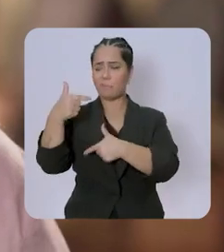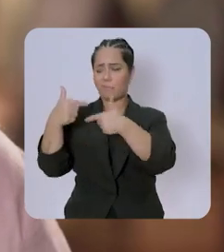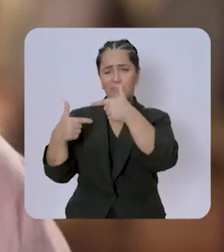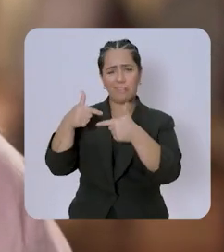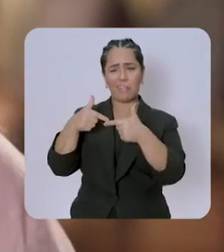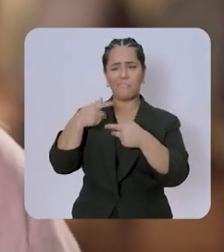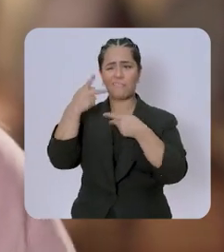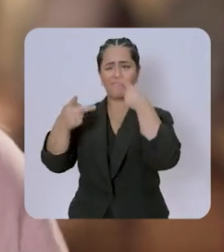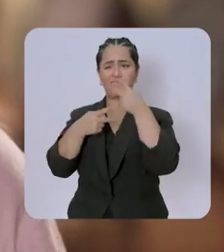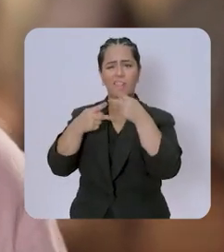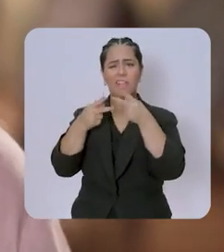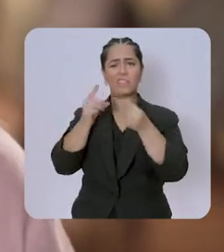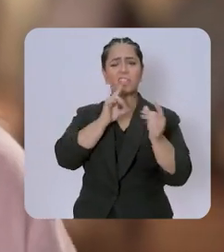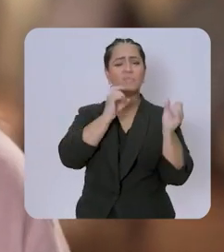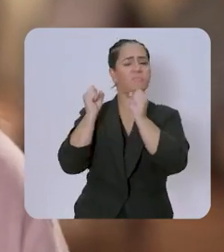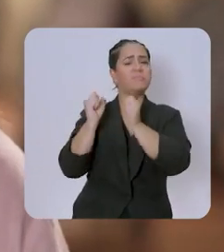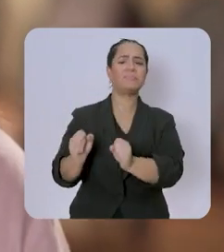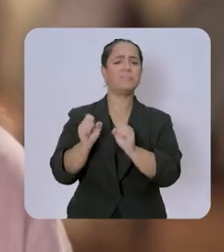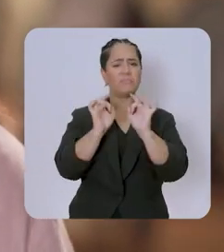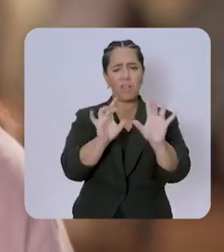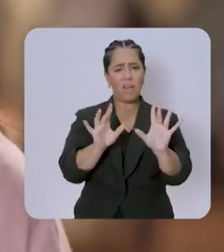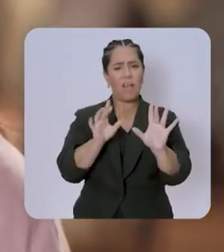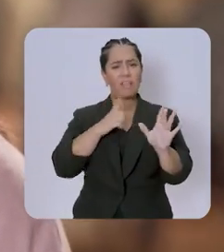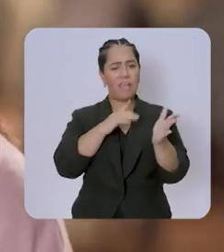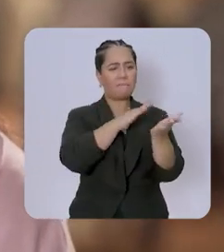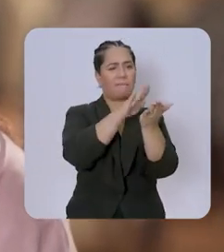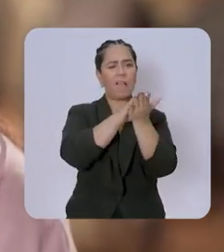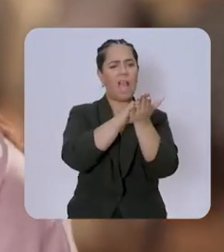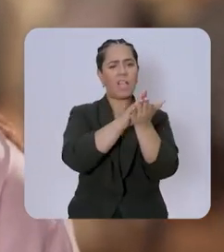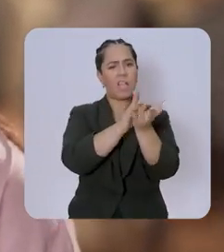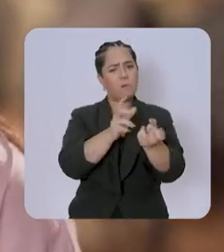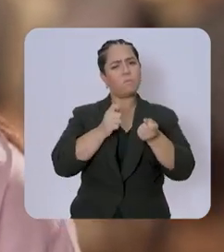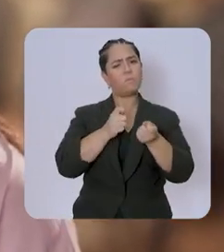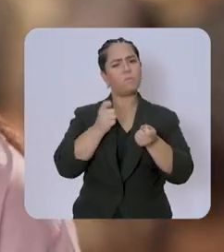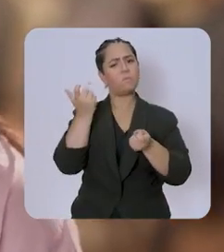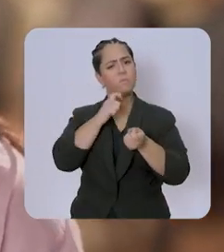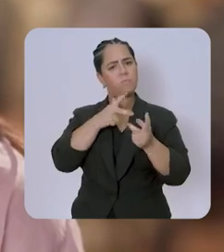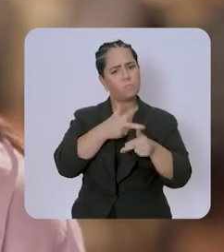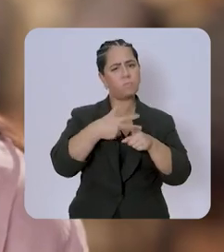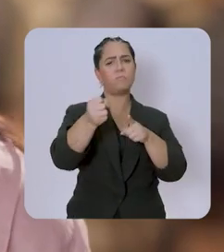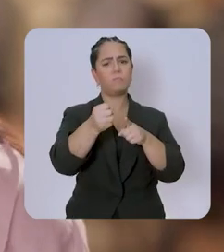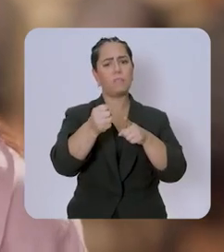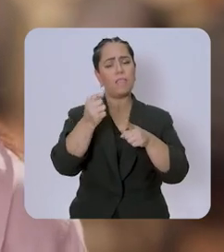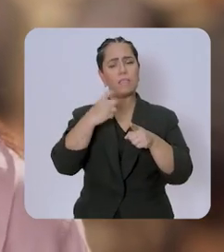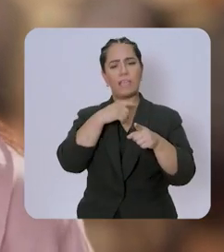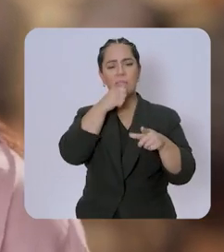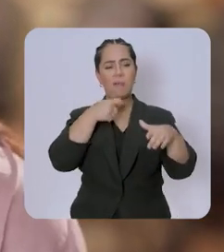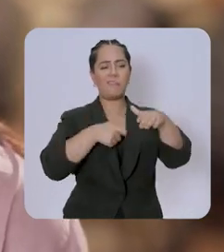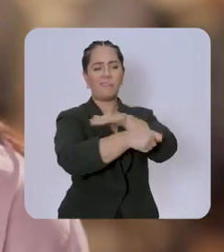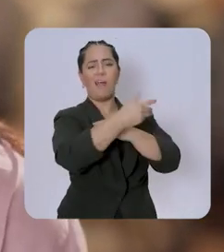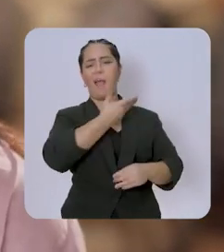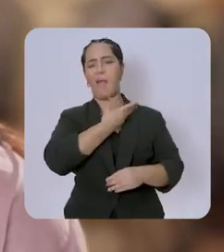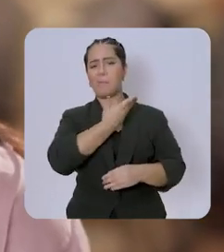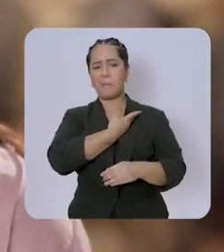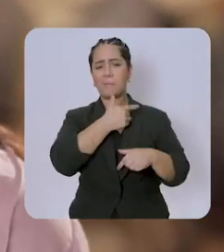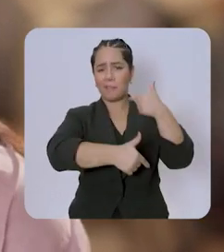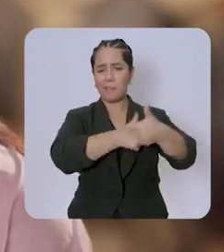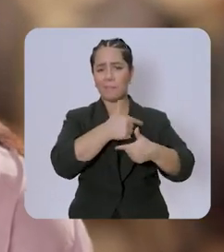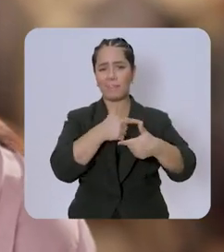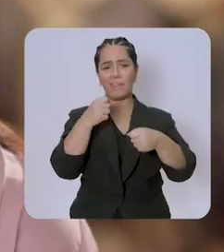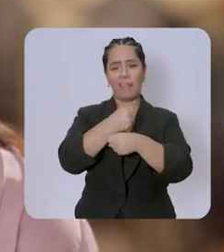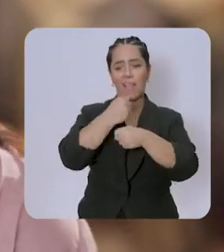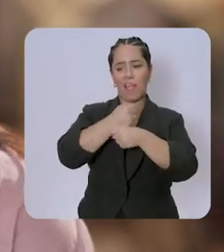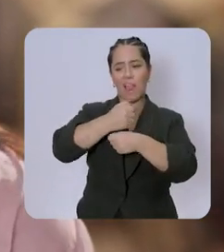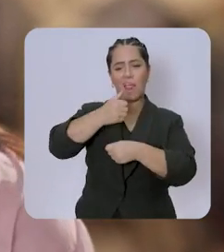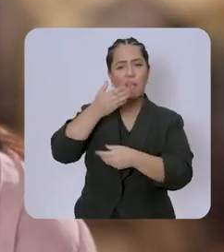a politicagem, quem só quer o poder. A gente vai vencer a gastança do dinheiro público, acabar com cabide de emprego e